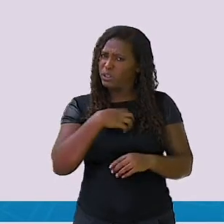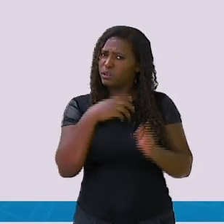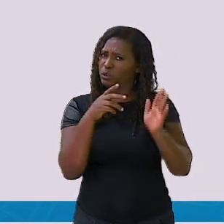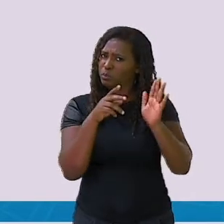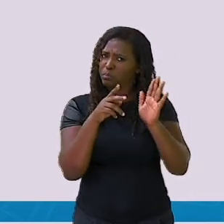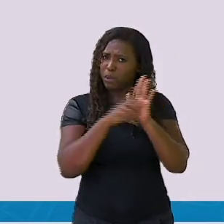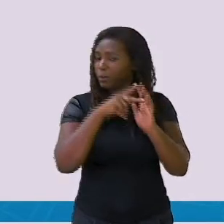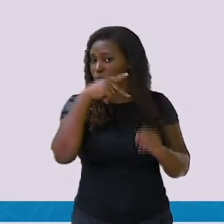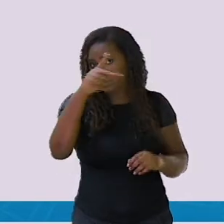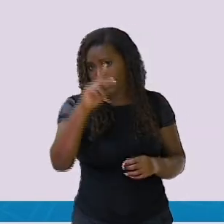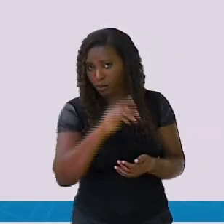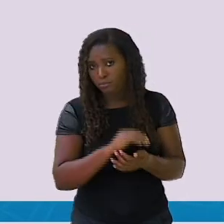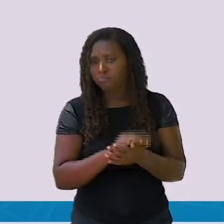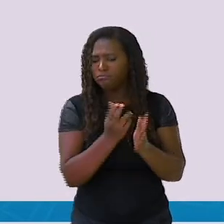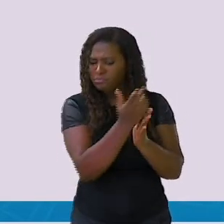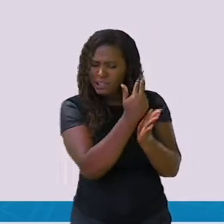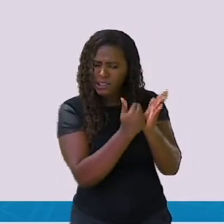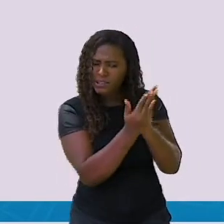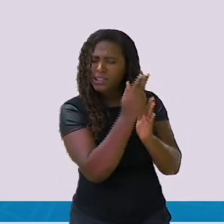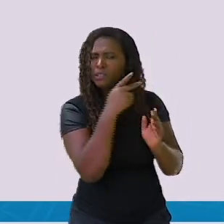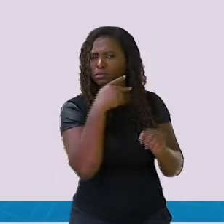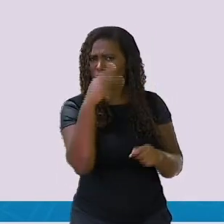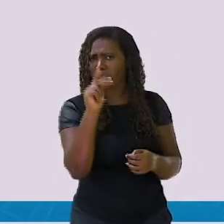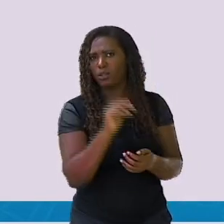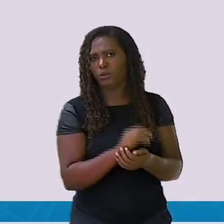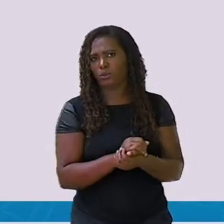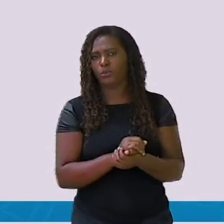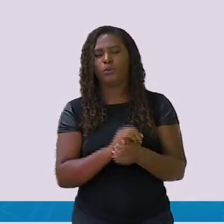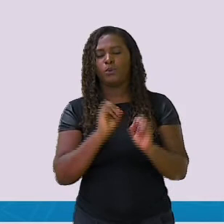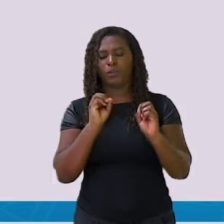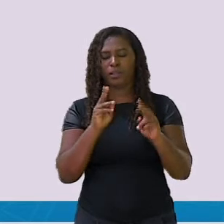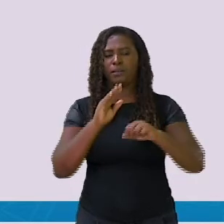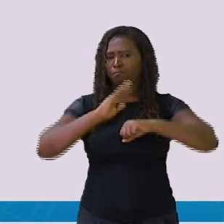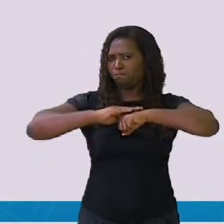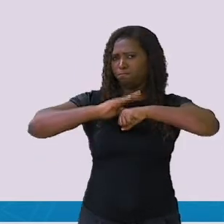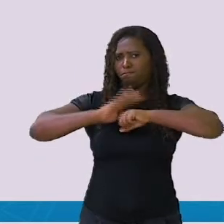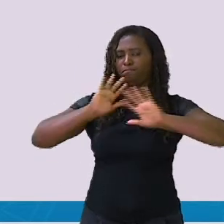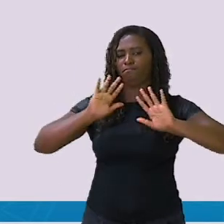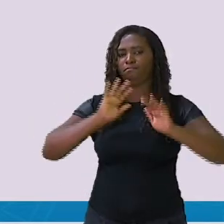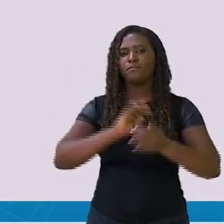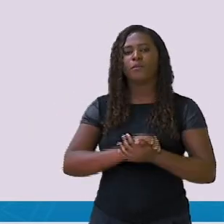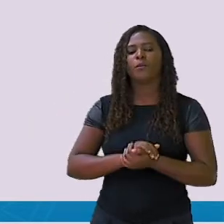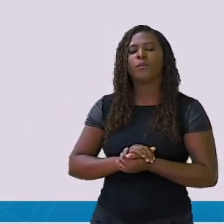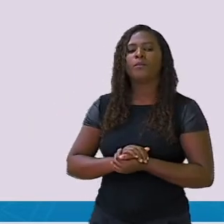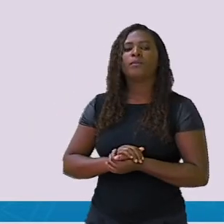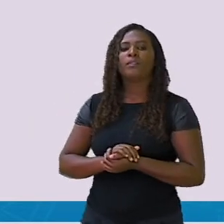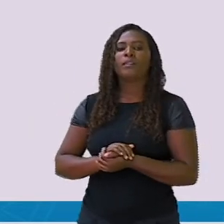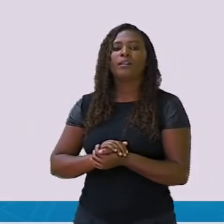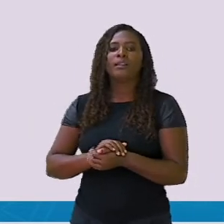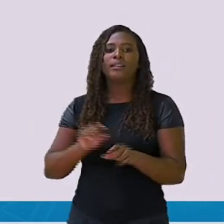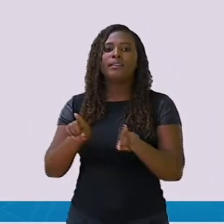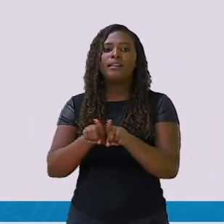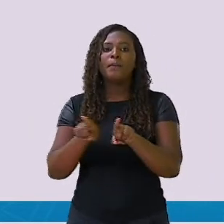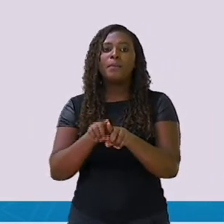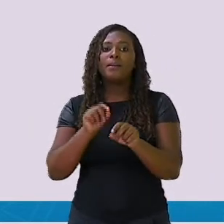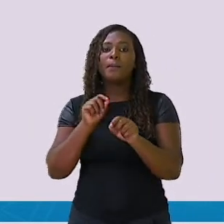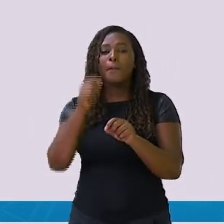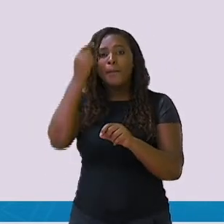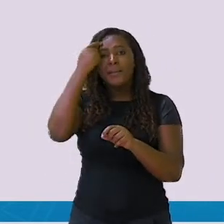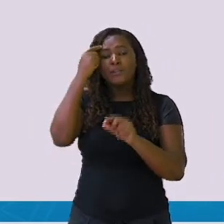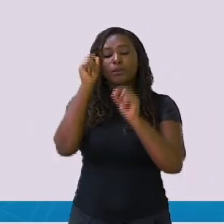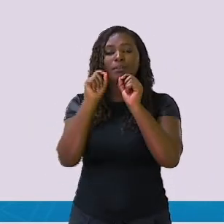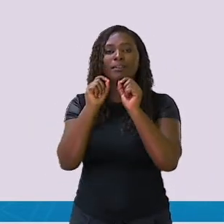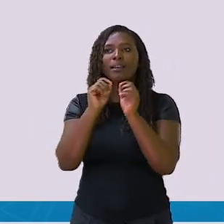Pense no que colocar nos balões do mapa mental. Isso dará um corpo, né, para todo o tema central.